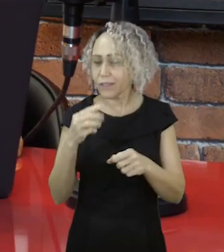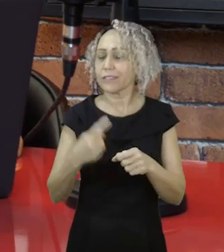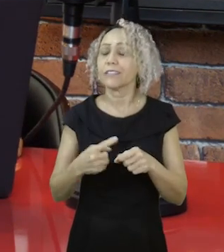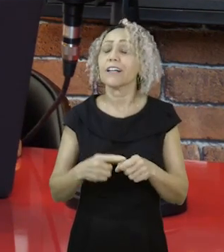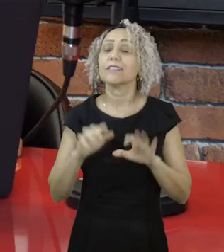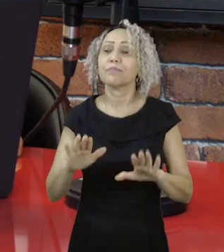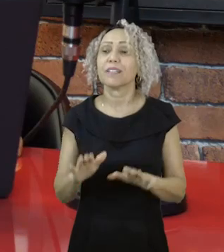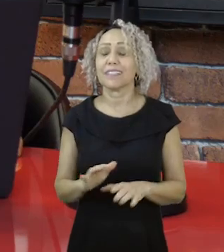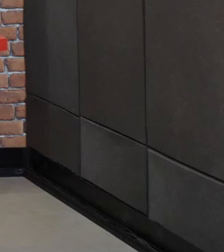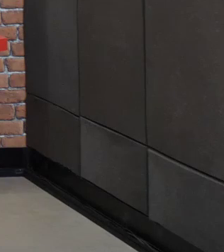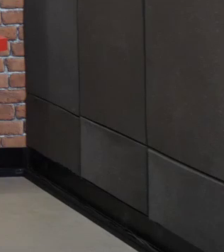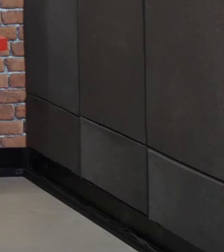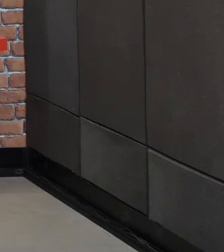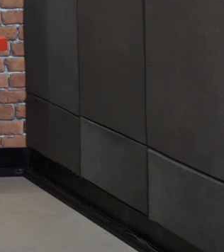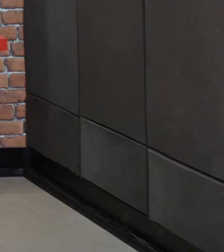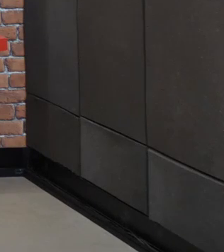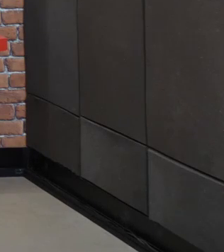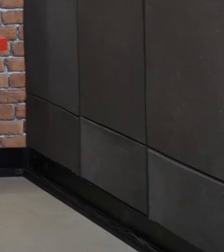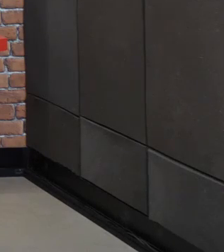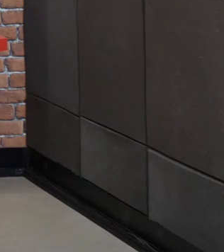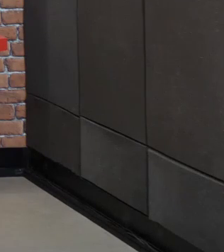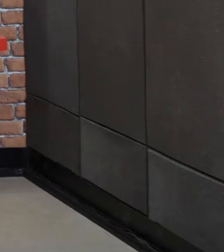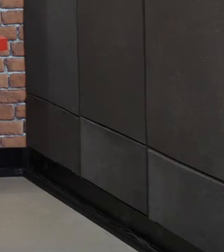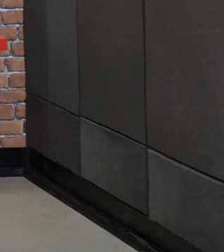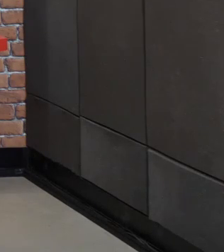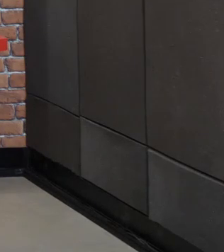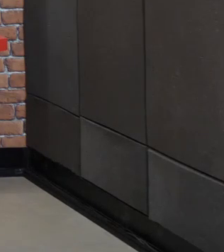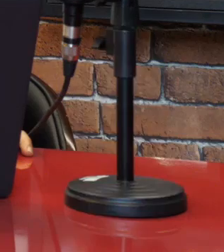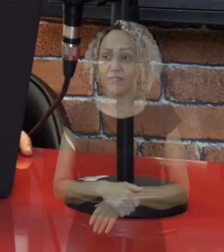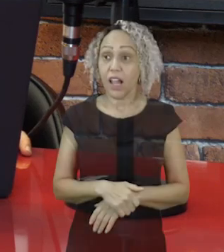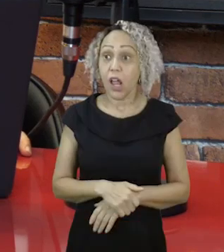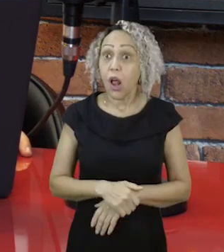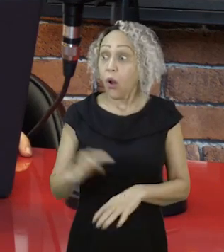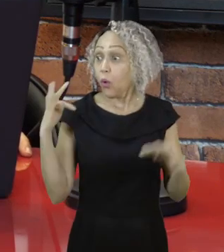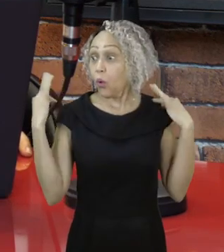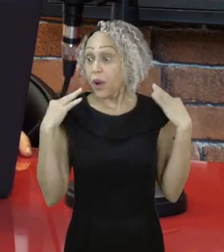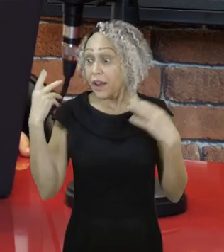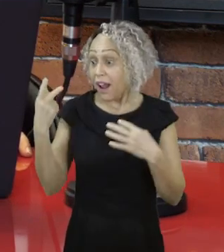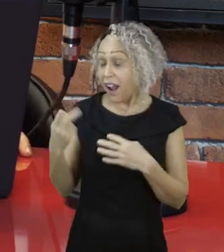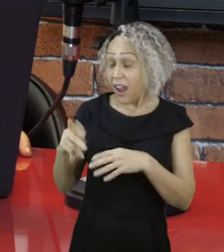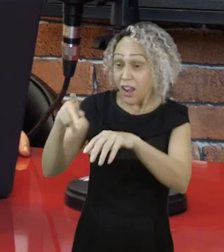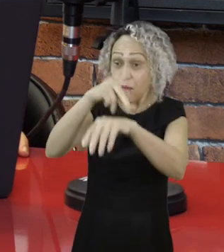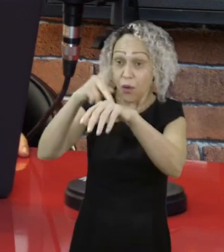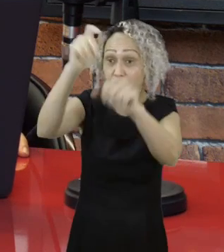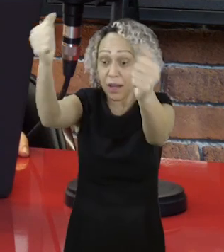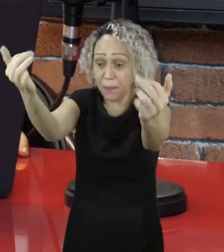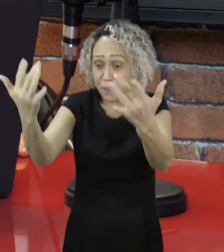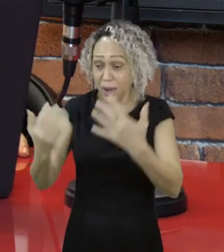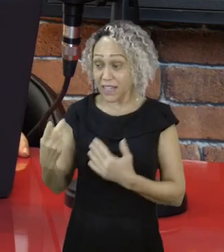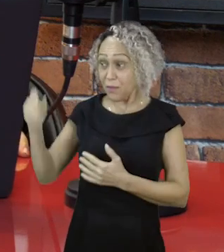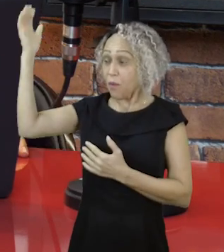sua cidade. E o turismo internacional bateu recorde